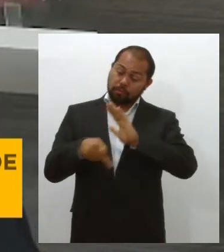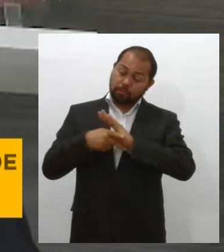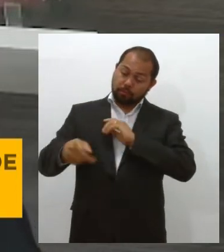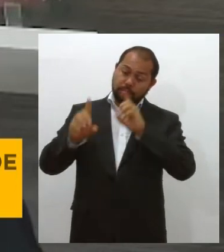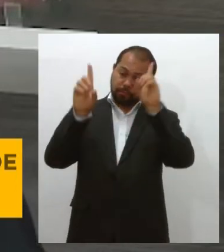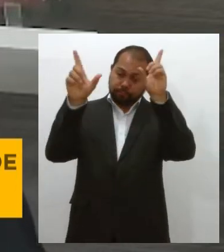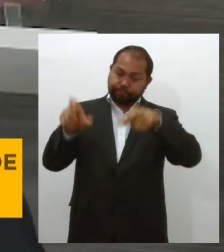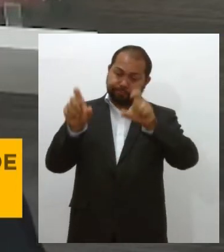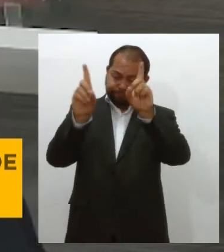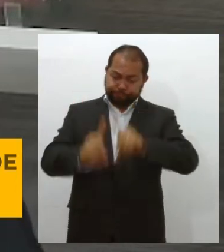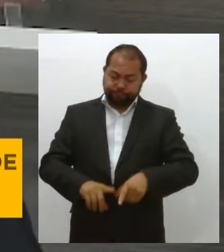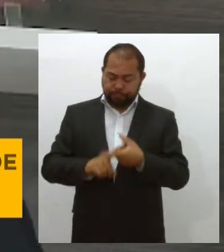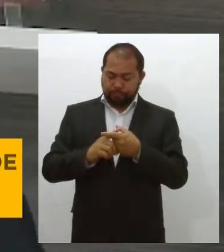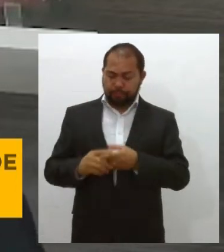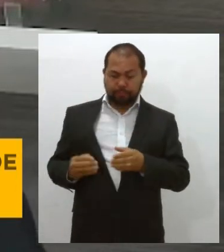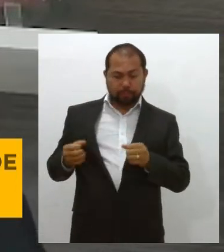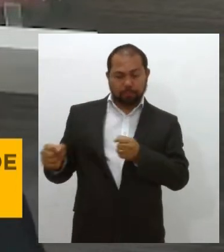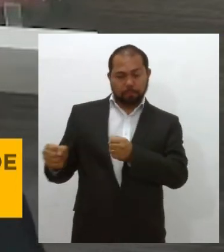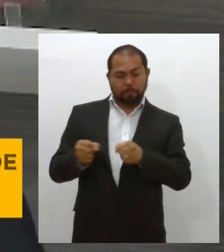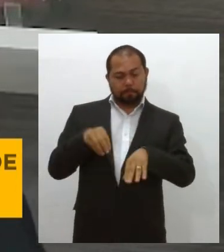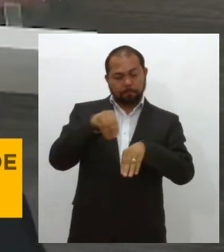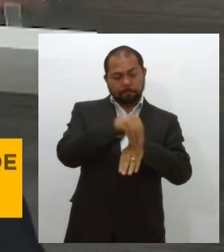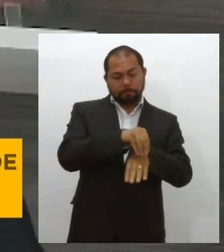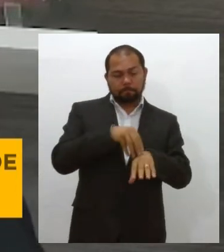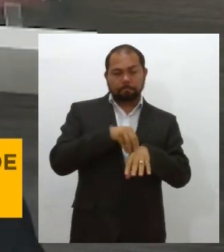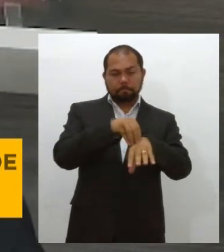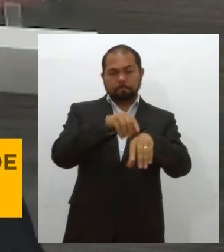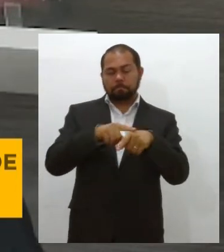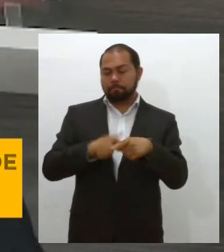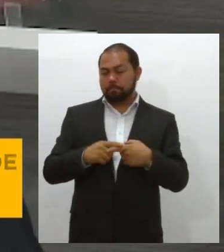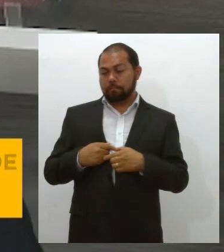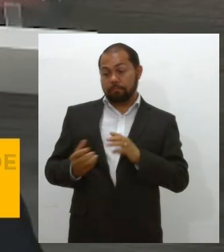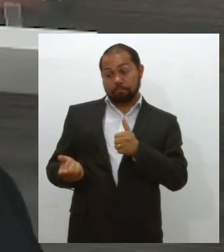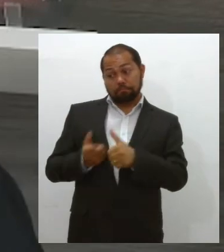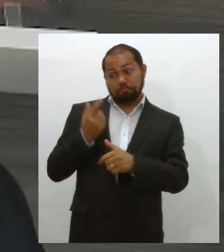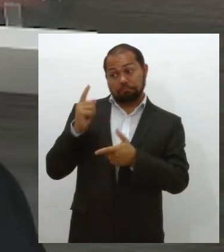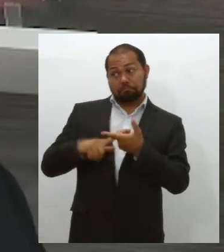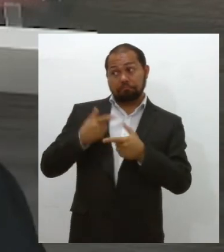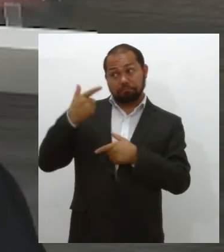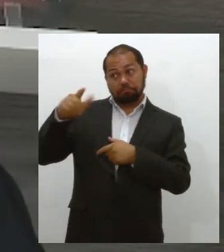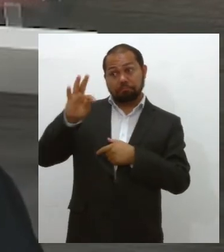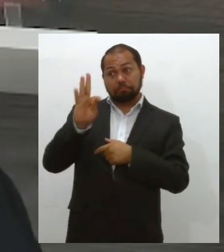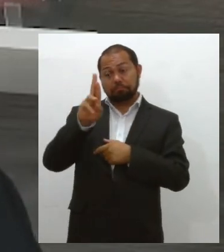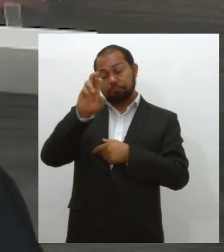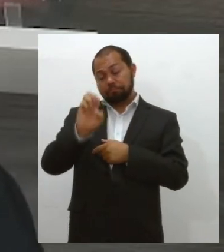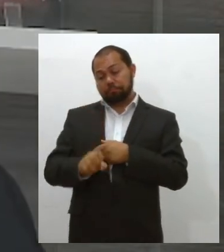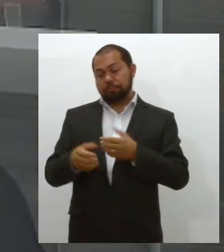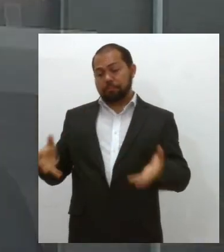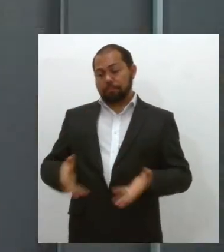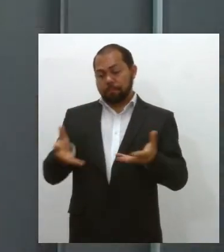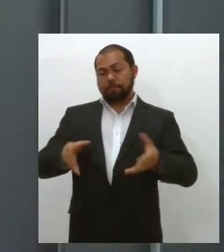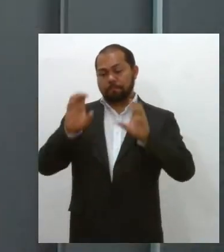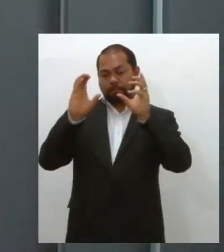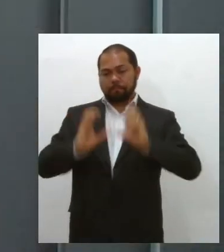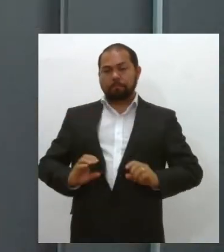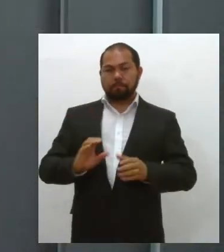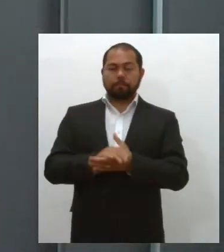local de votação é mais uma iniciativa muito promotora da cidadania.